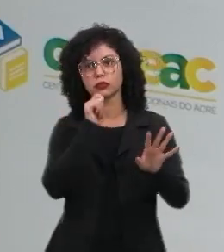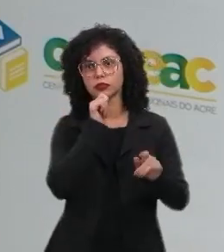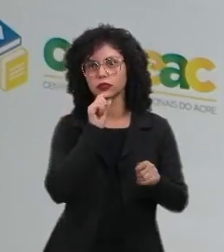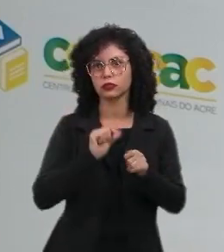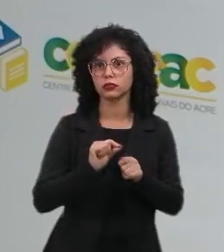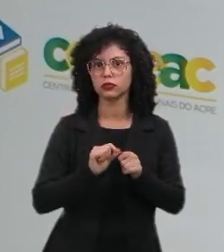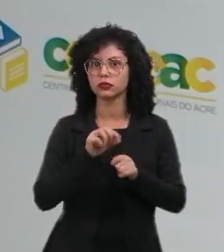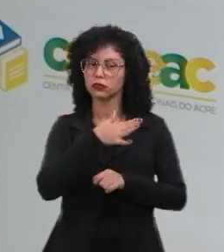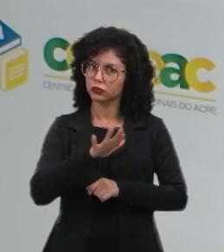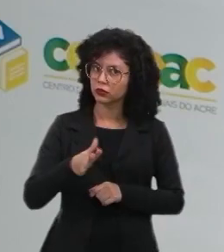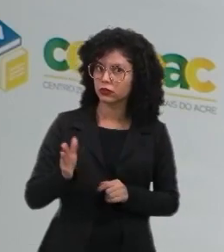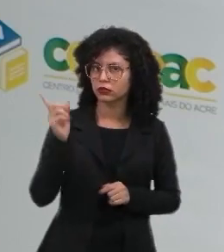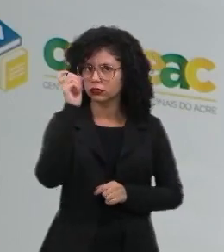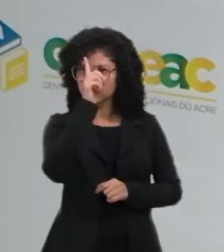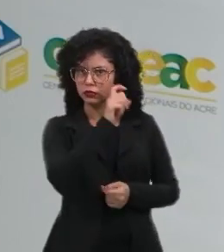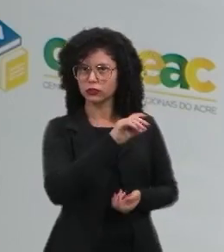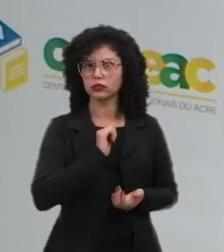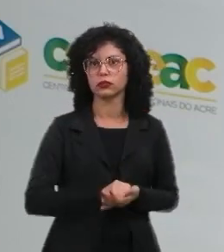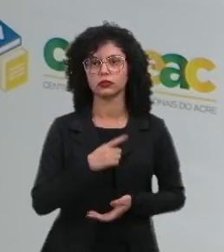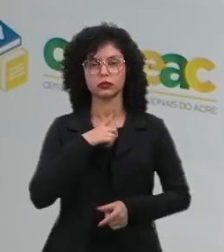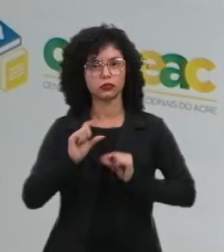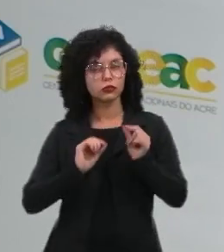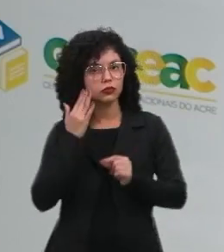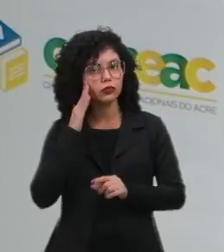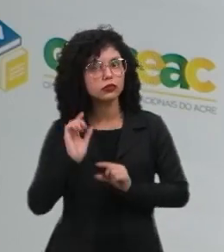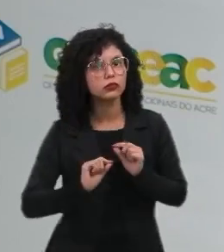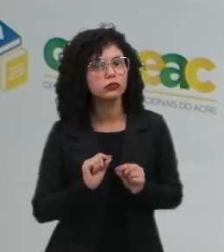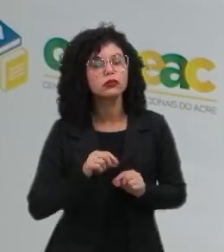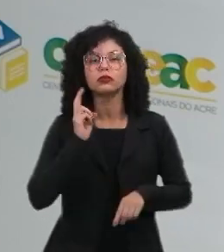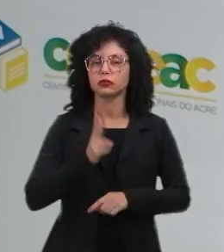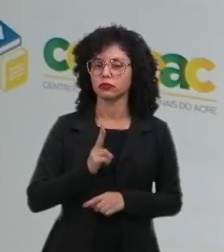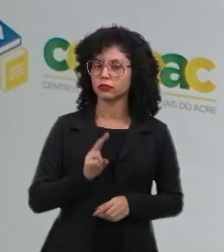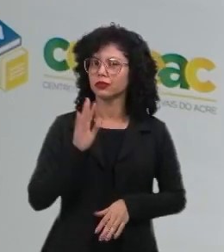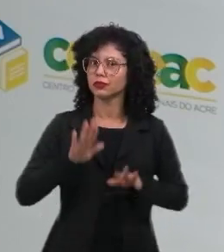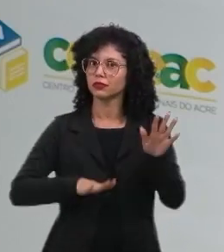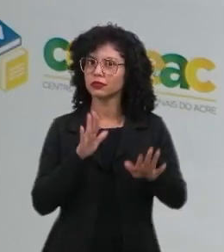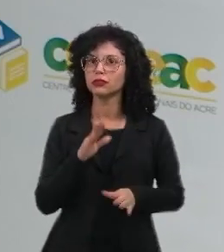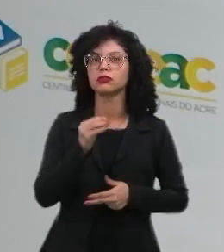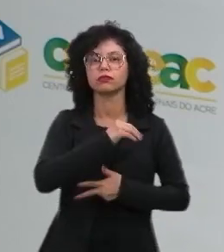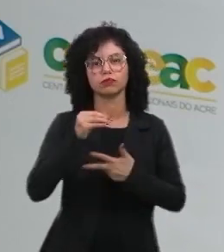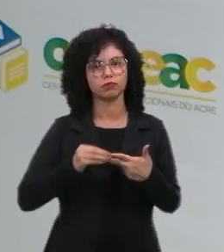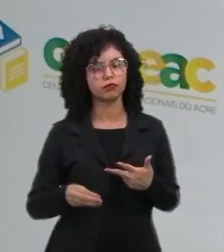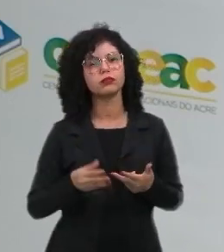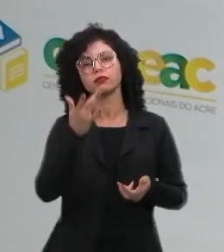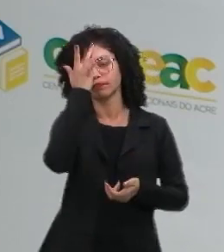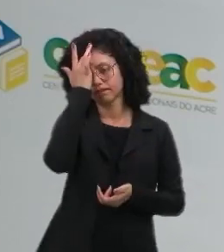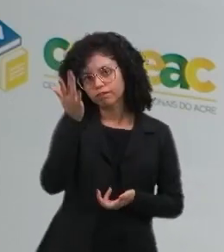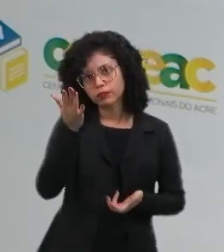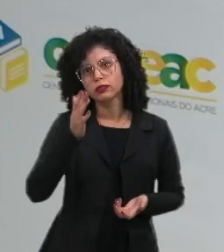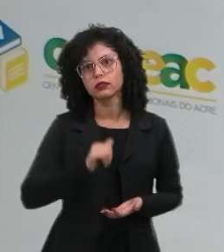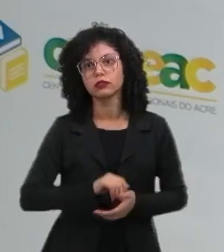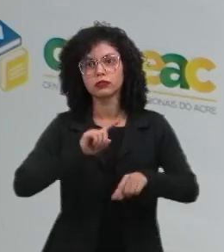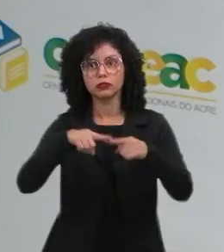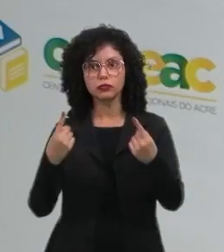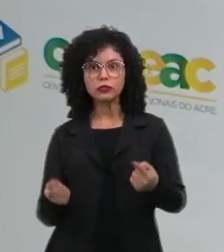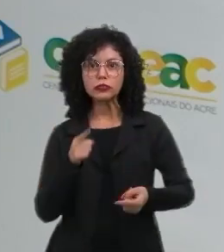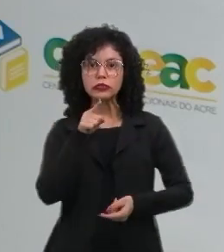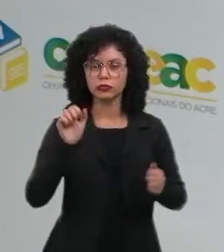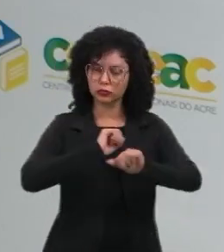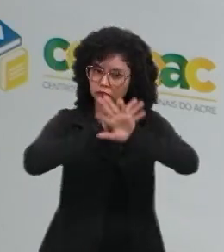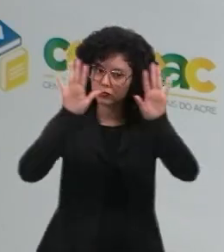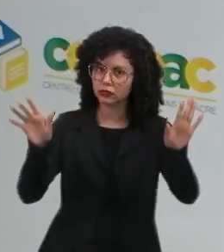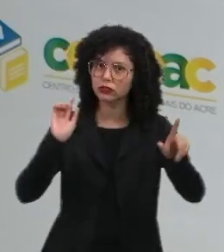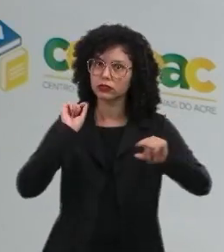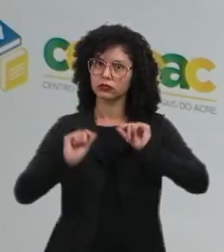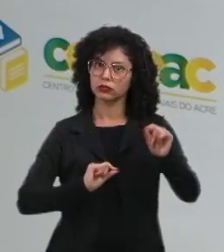foi de nível médio para nível difícil. Temos que entender que nem sempre no Enem você vai se deparar com questões fáceis, tá? Mas, para que fique clara